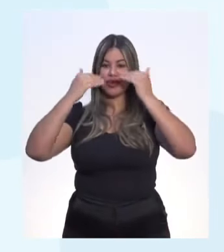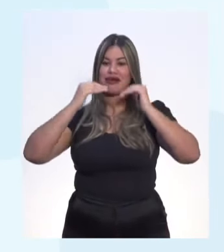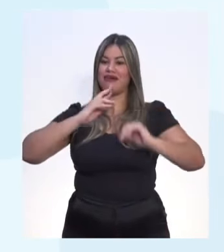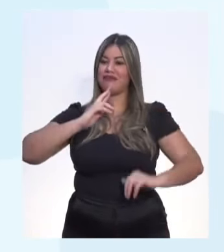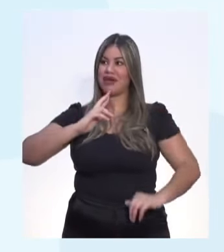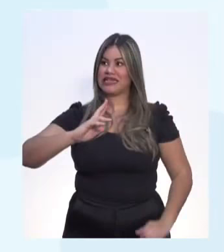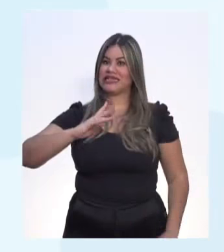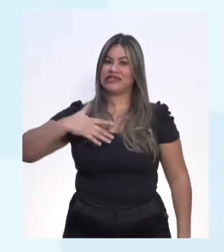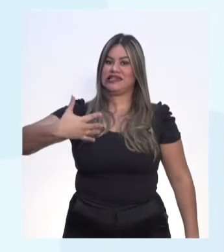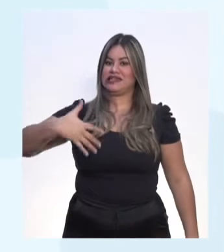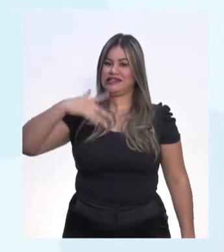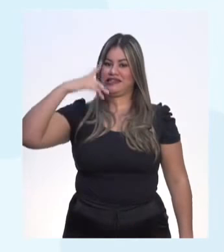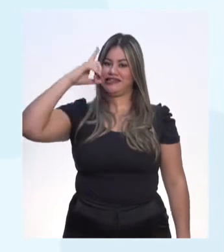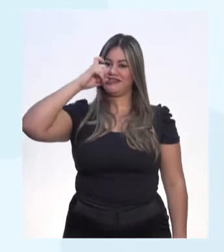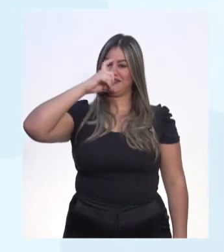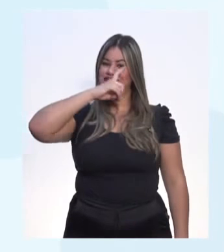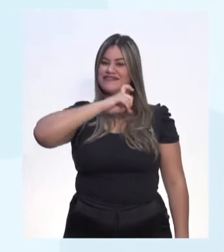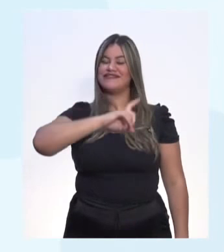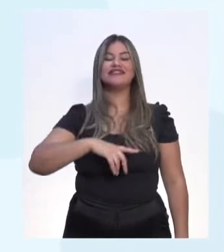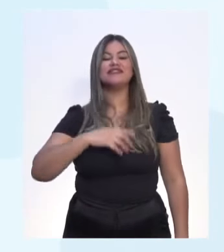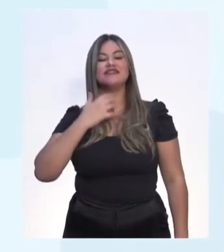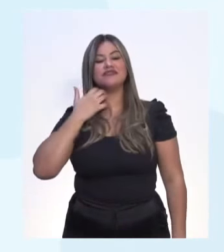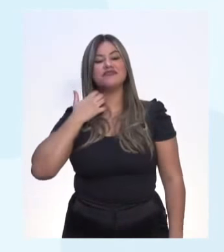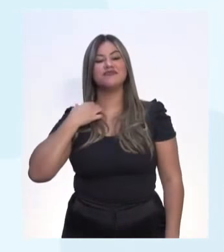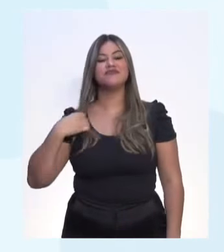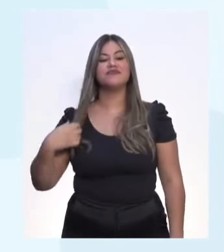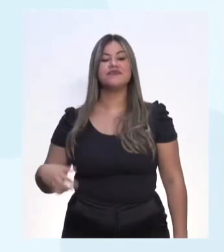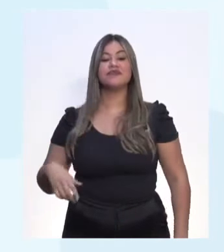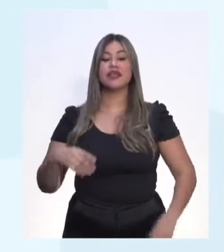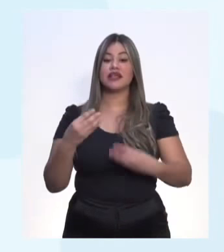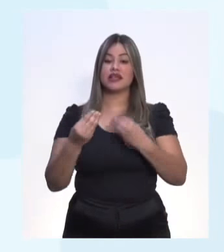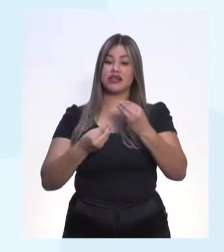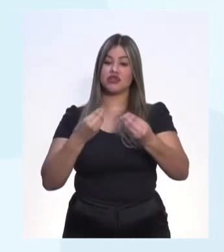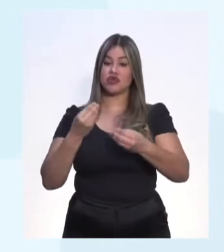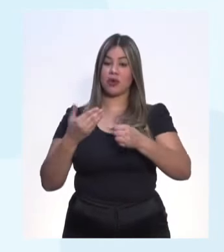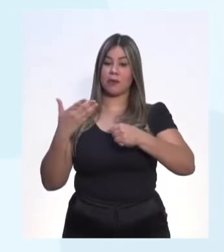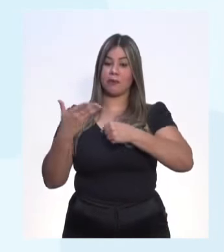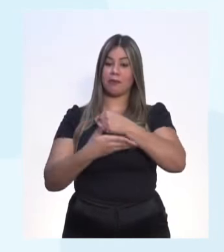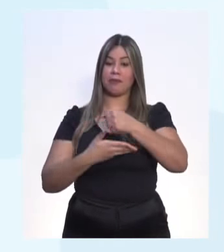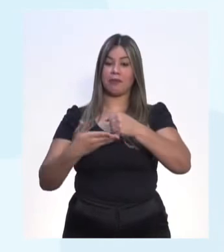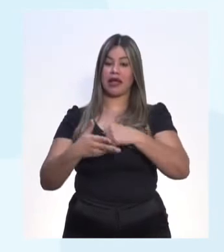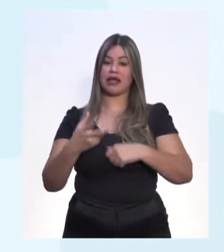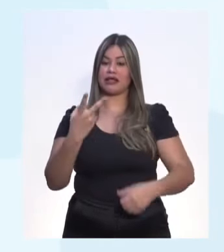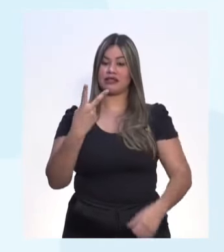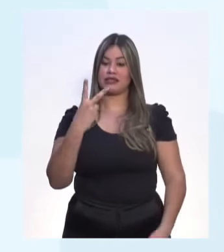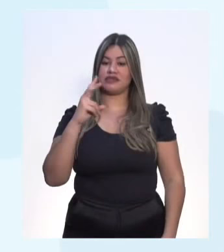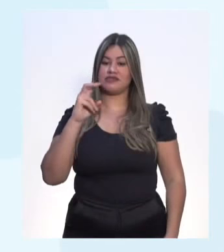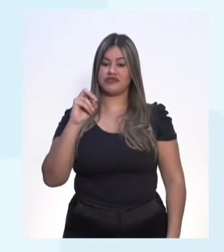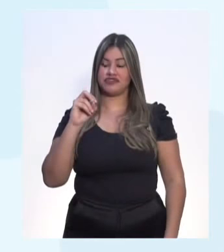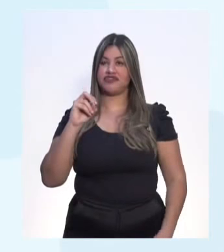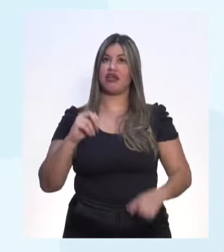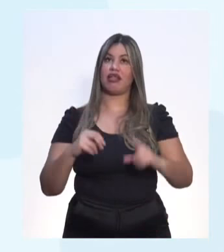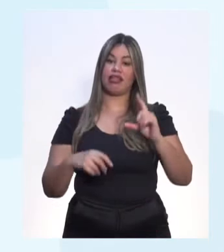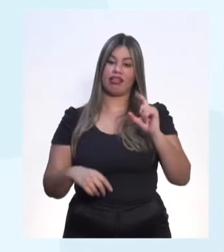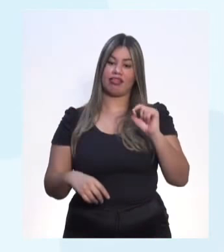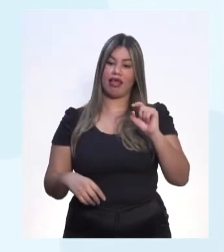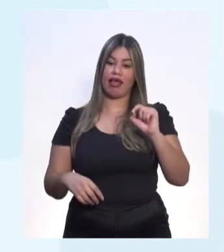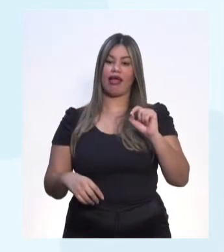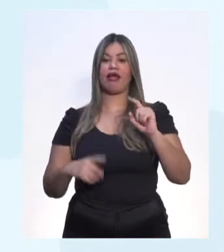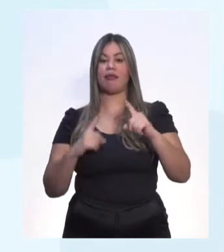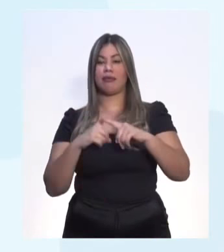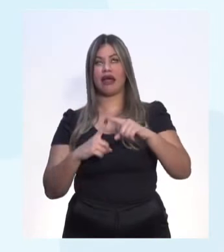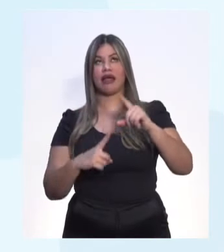então a civilização maia para realizar Contagem usava a base 20 eles vão taram de 10 em 10 Não Contavam